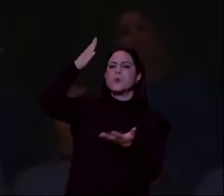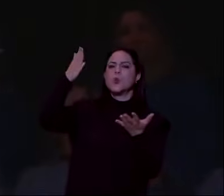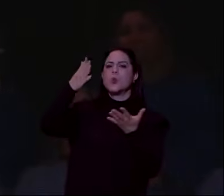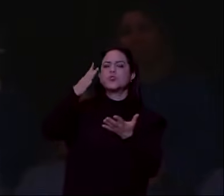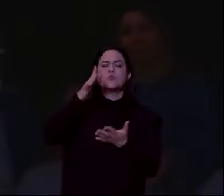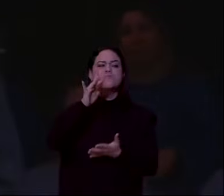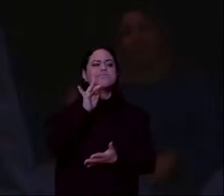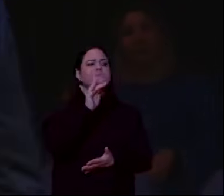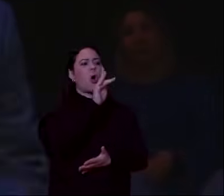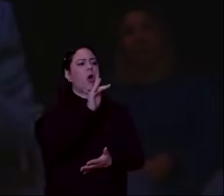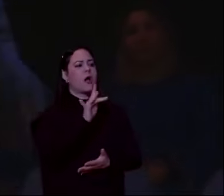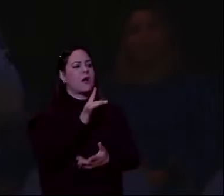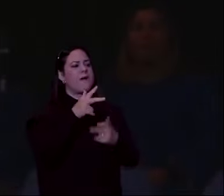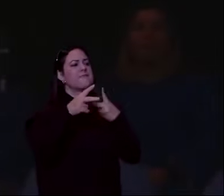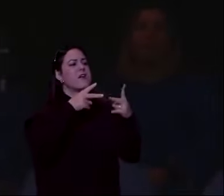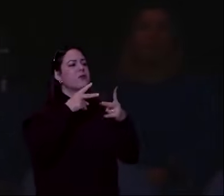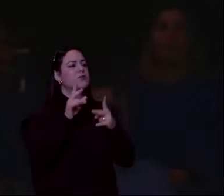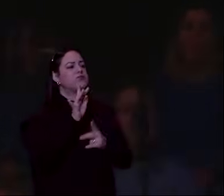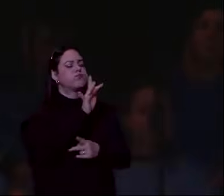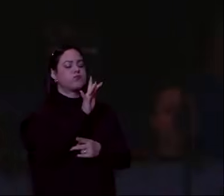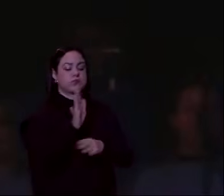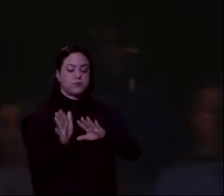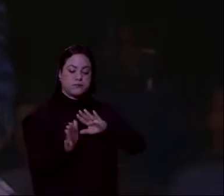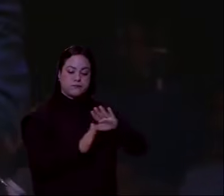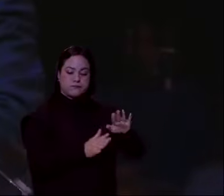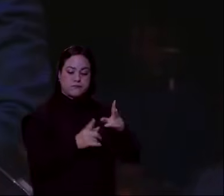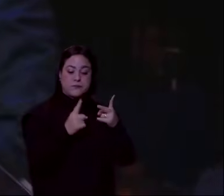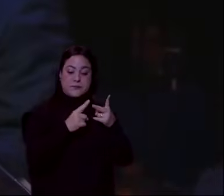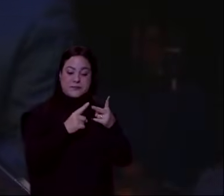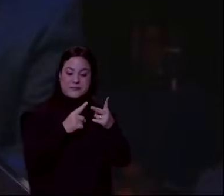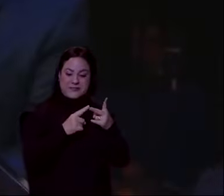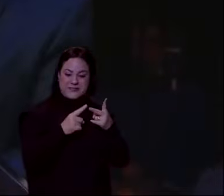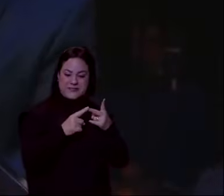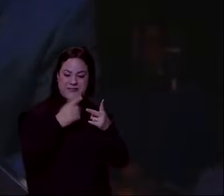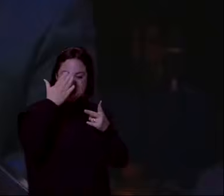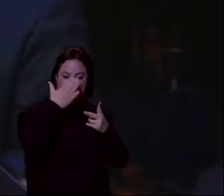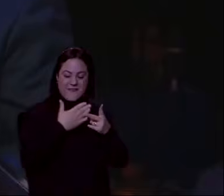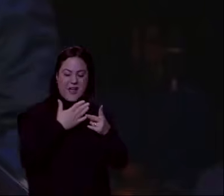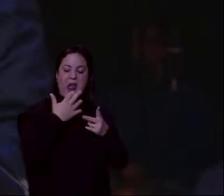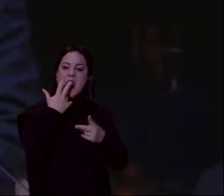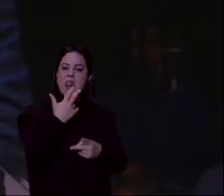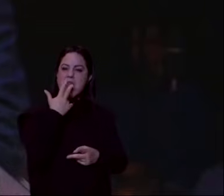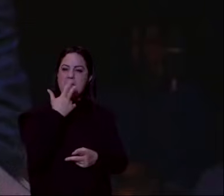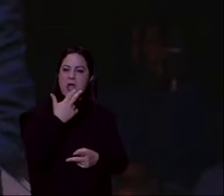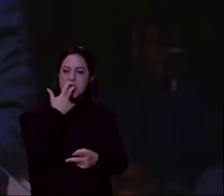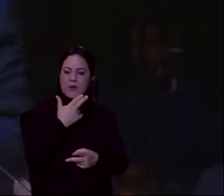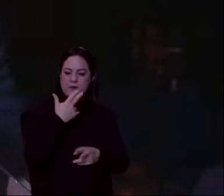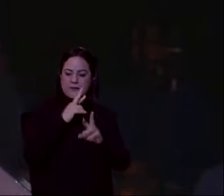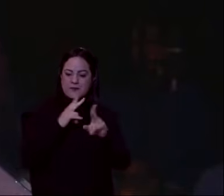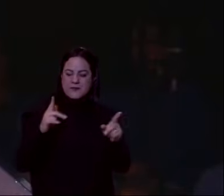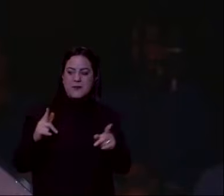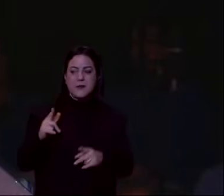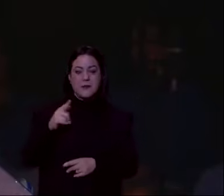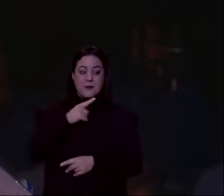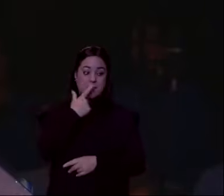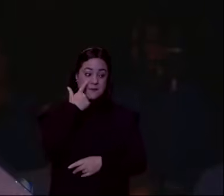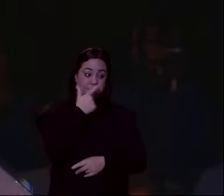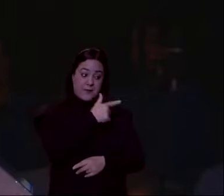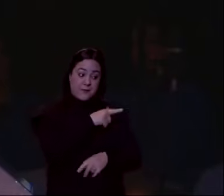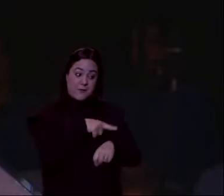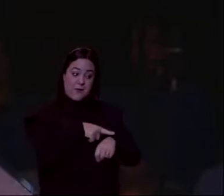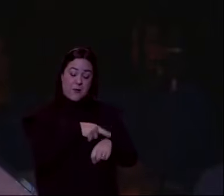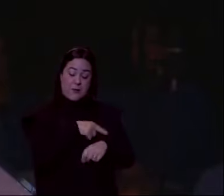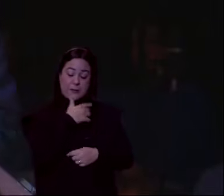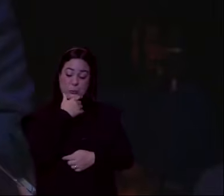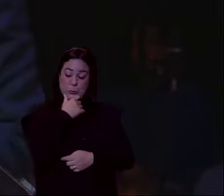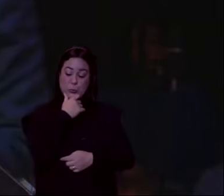vida? Segundo sinal, línguas de fogo. Thalita, está vendo o meu horário aqui?